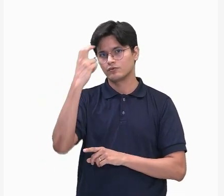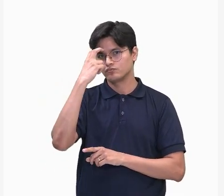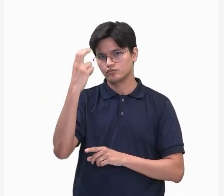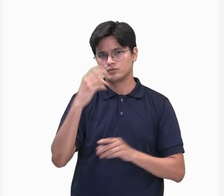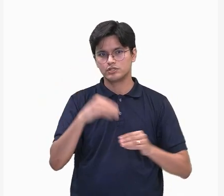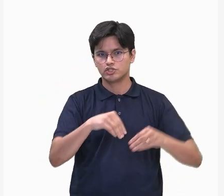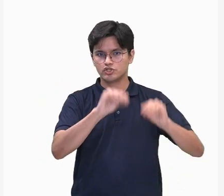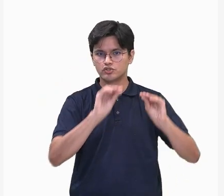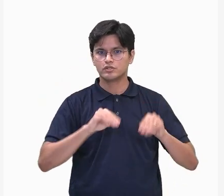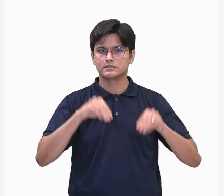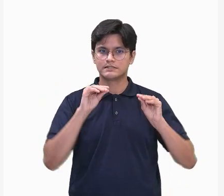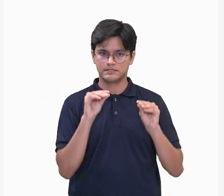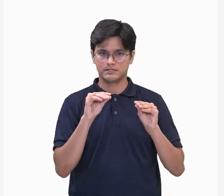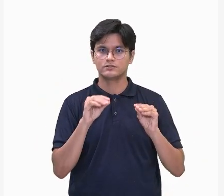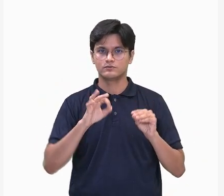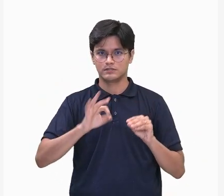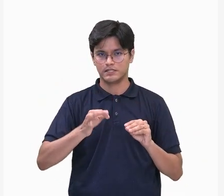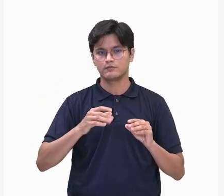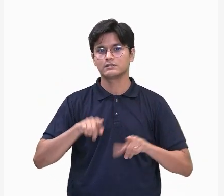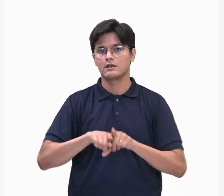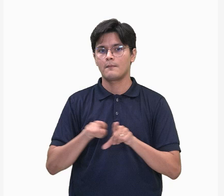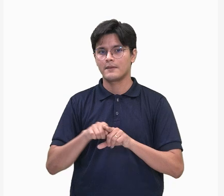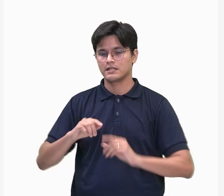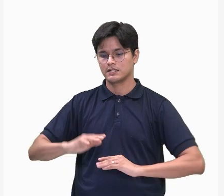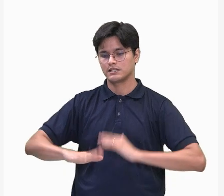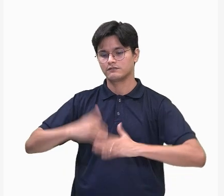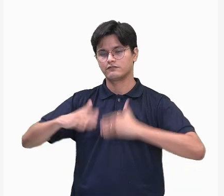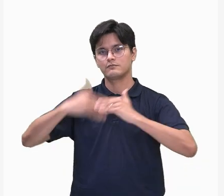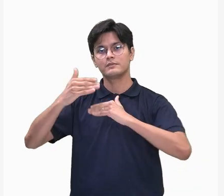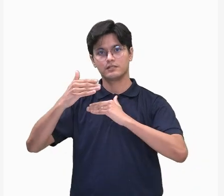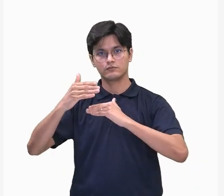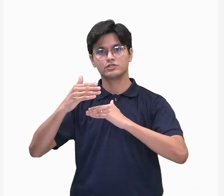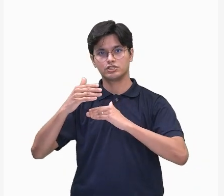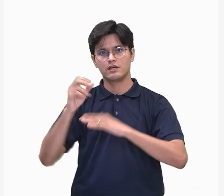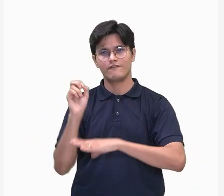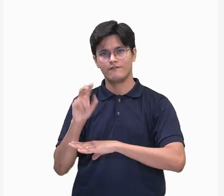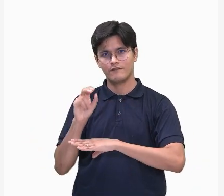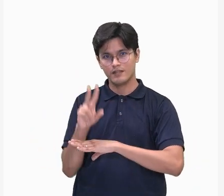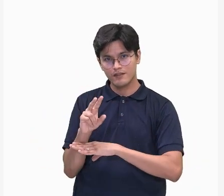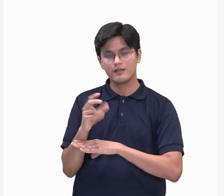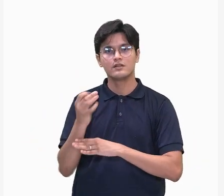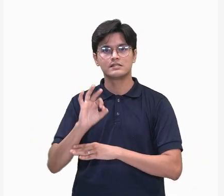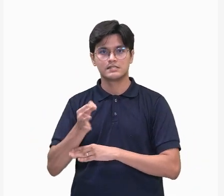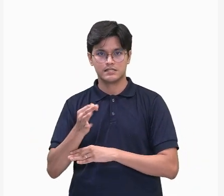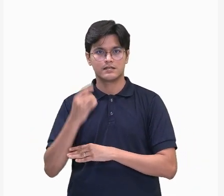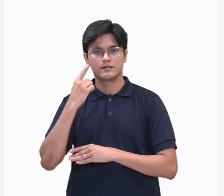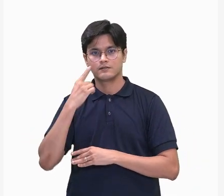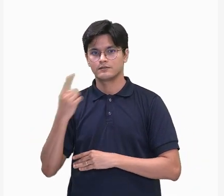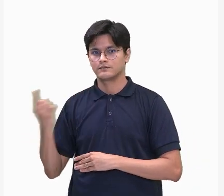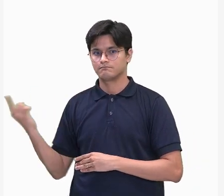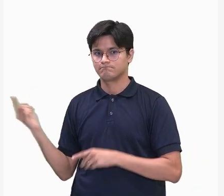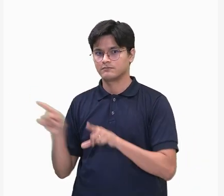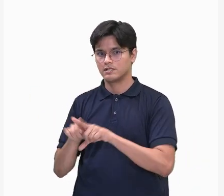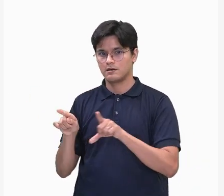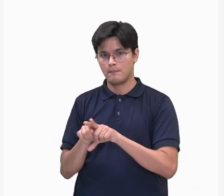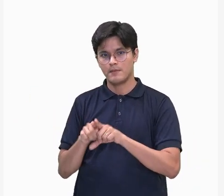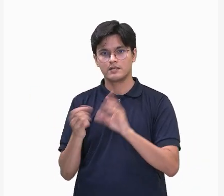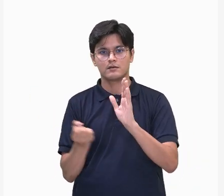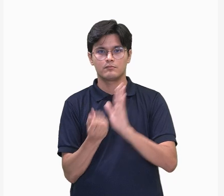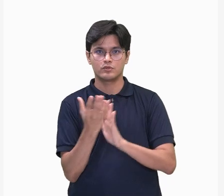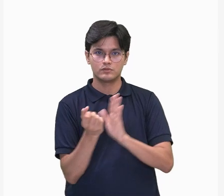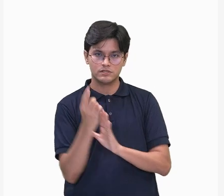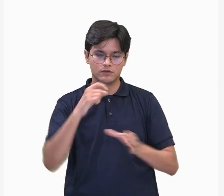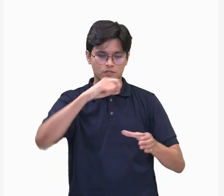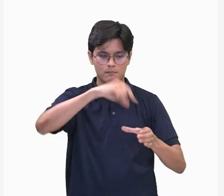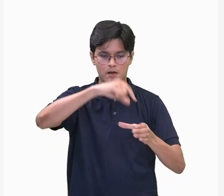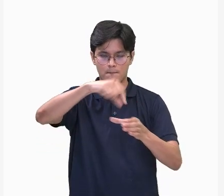biopesticidas. Produção de mudas em laboratório por meio de células-tronco vegetal e cultura, né, de